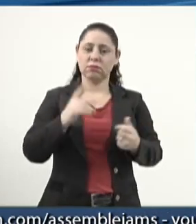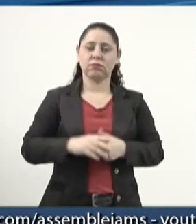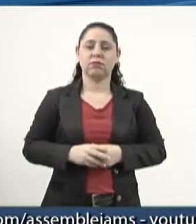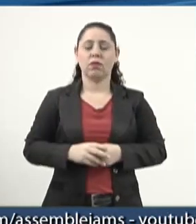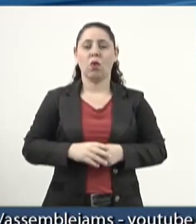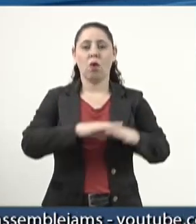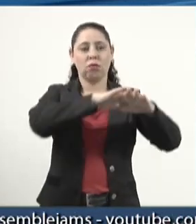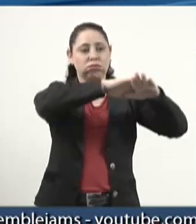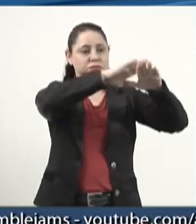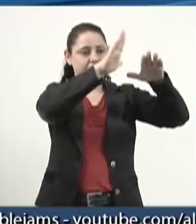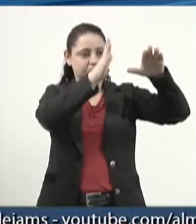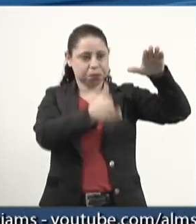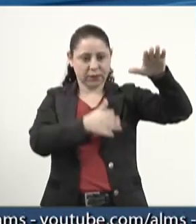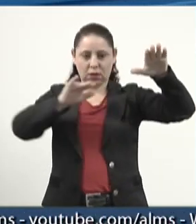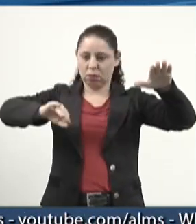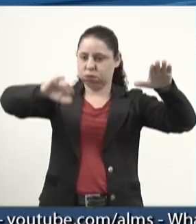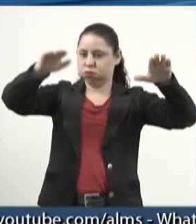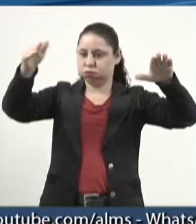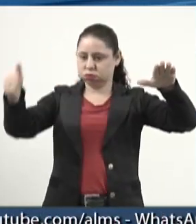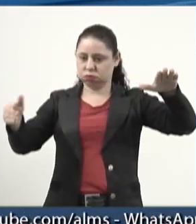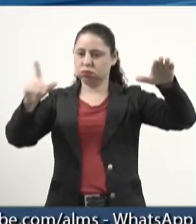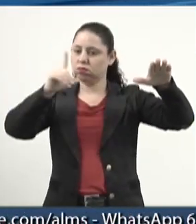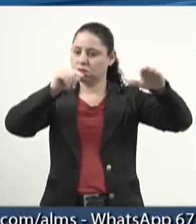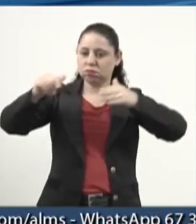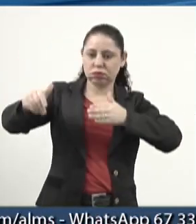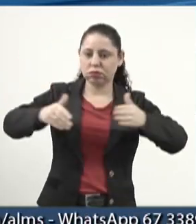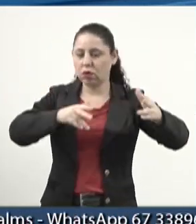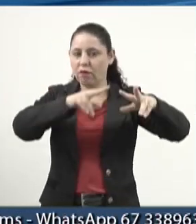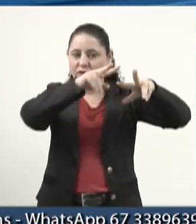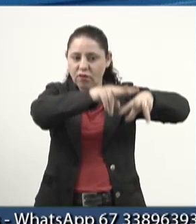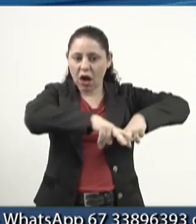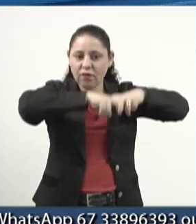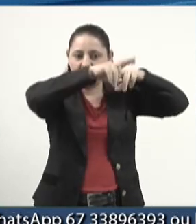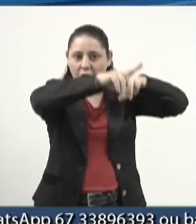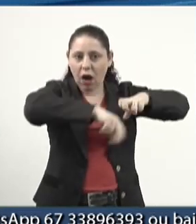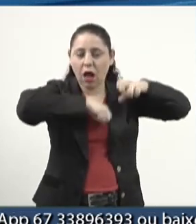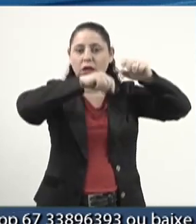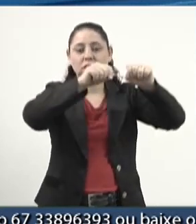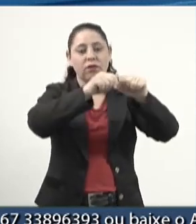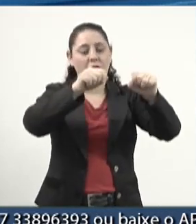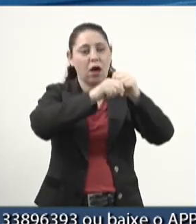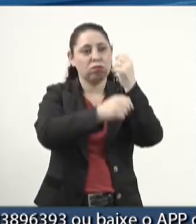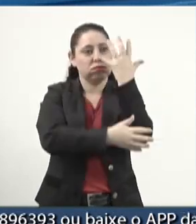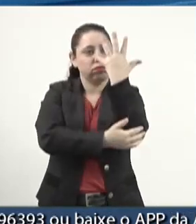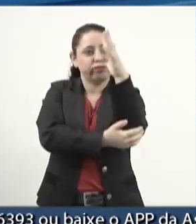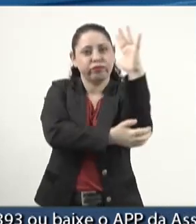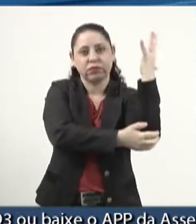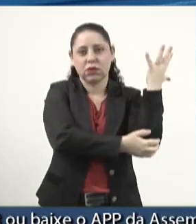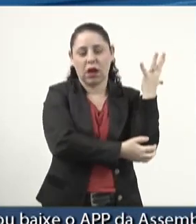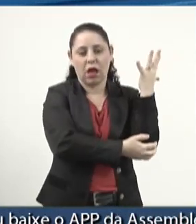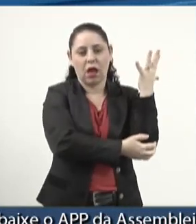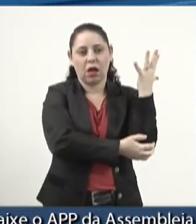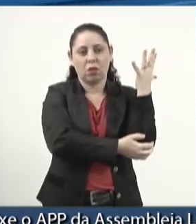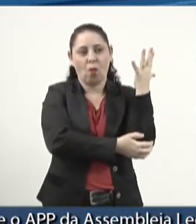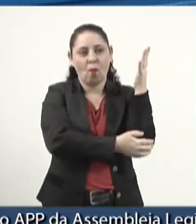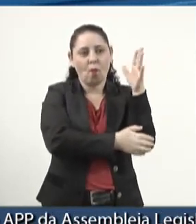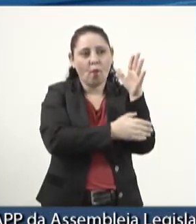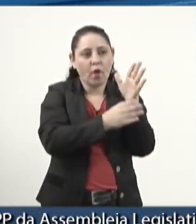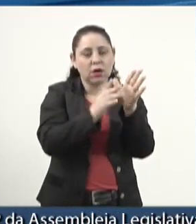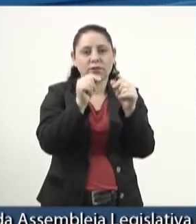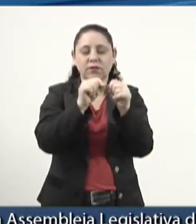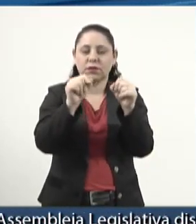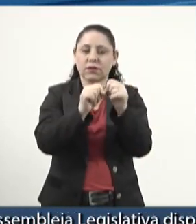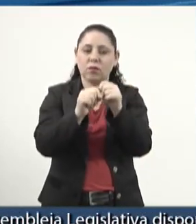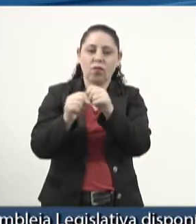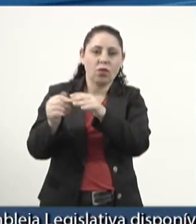vale, no meio de 2 vales. Só que ele não contou que os fazendeiros de lá derrubaram toda a vegetação e não fizeram curva de nível, por